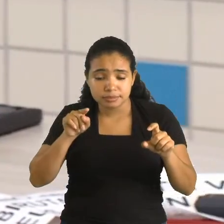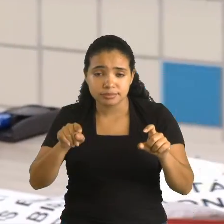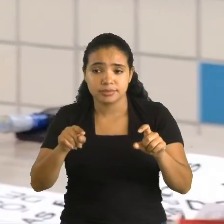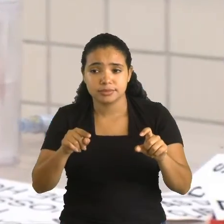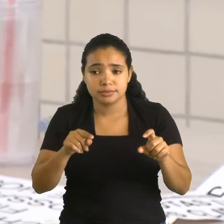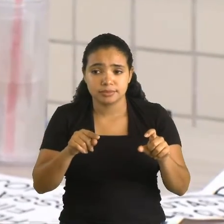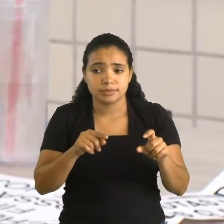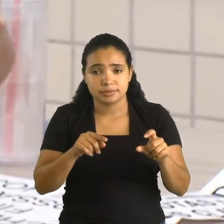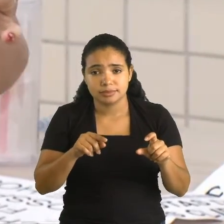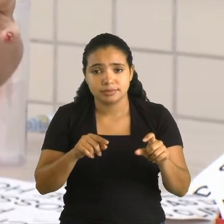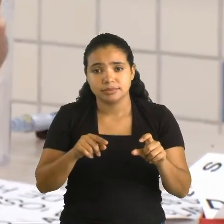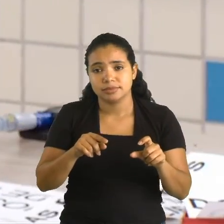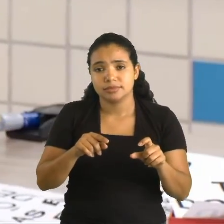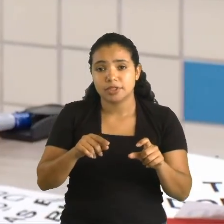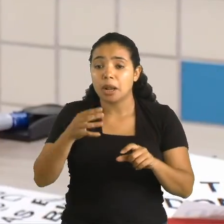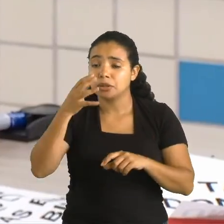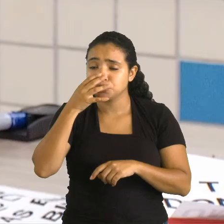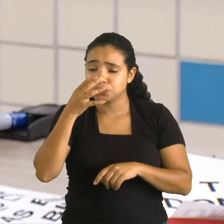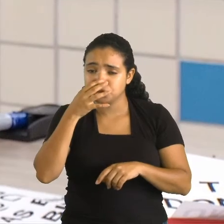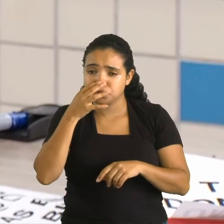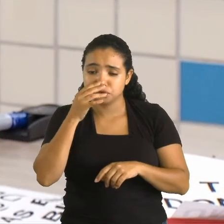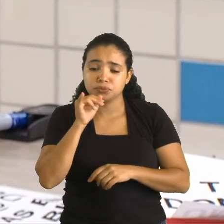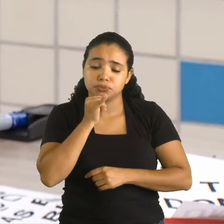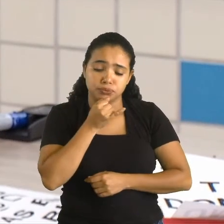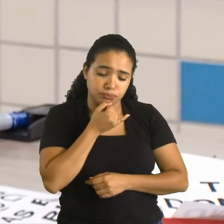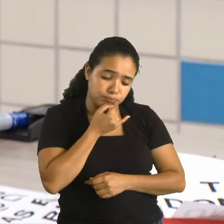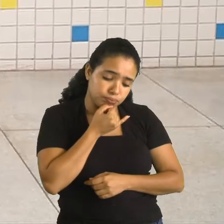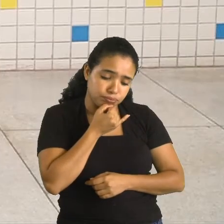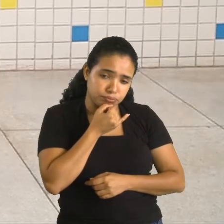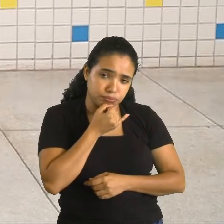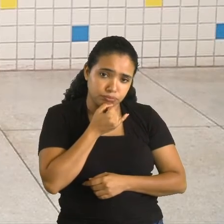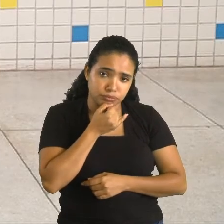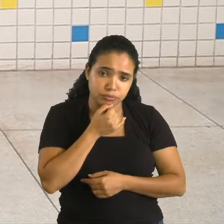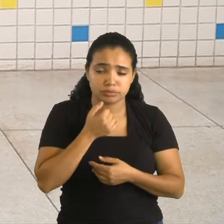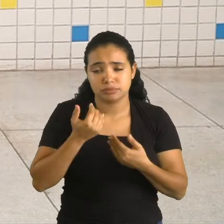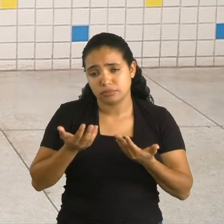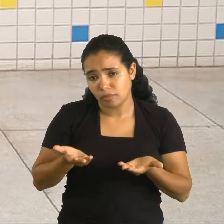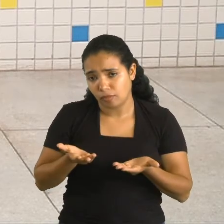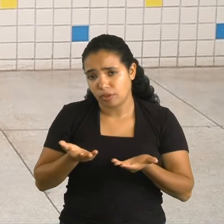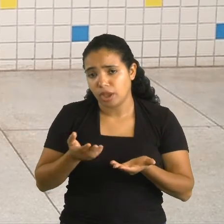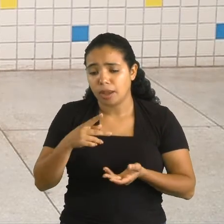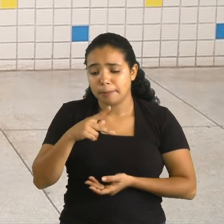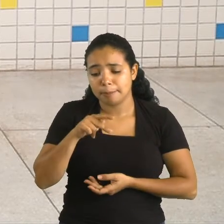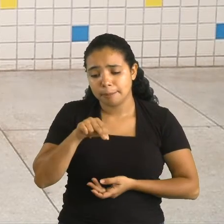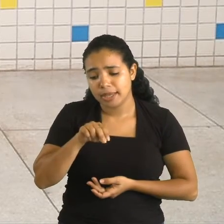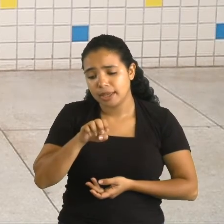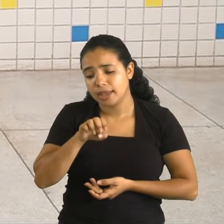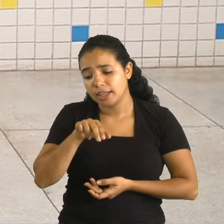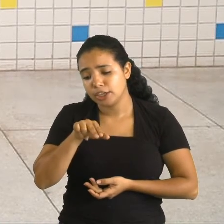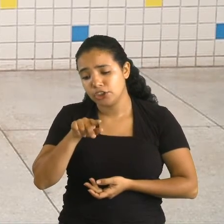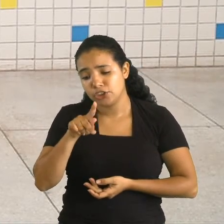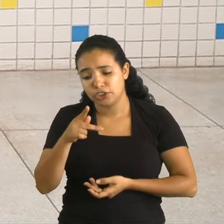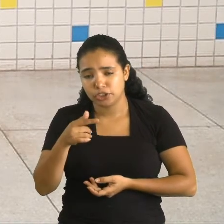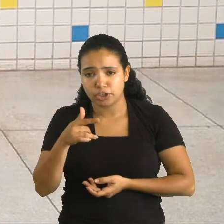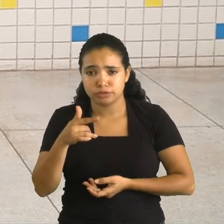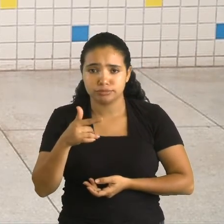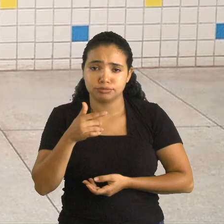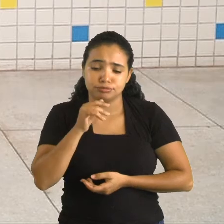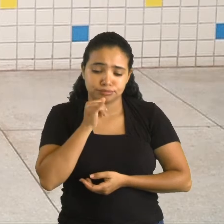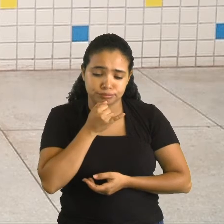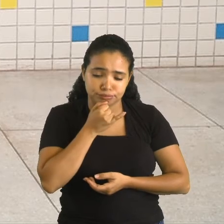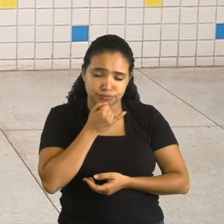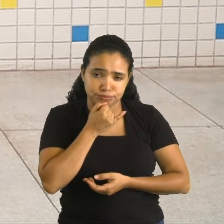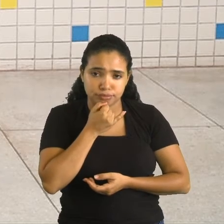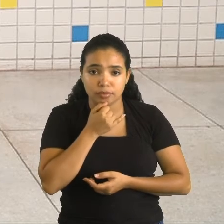mesmo tempo que admira, entristece, fala, que peninha. E aí, olha só. E aí continua